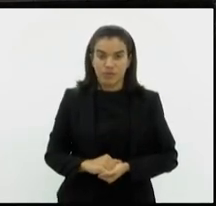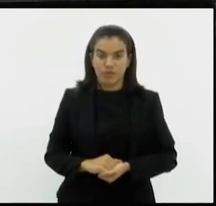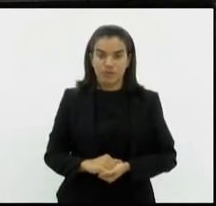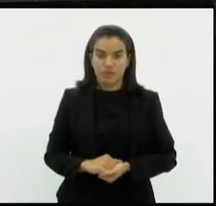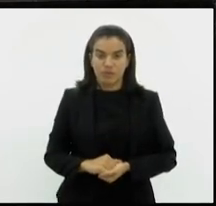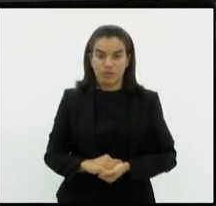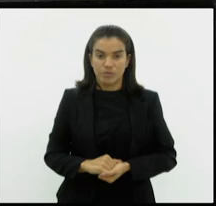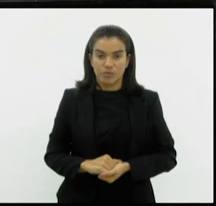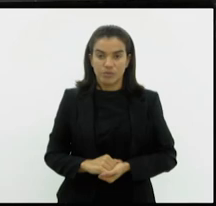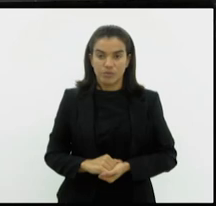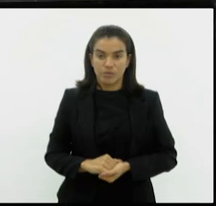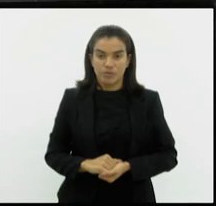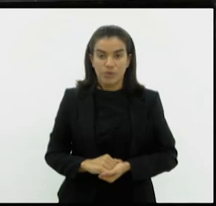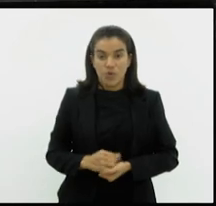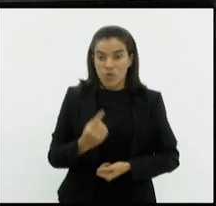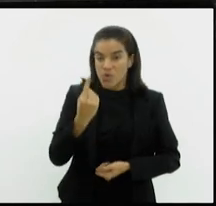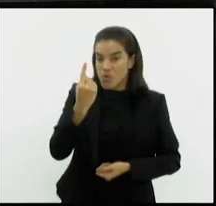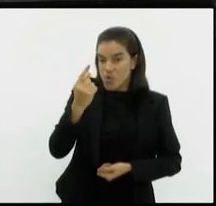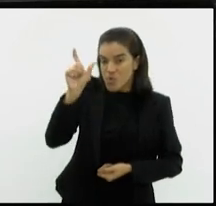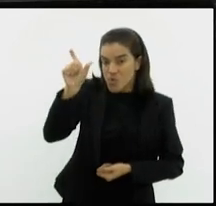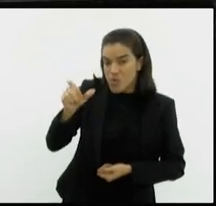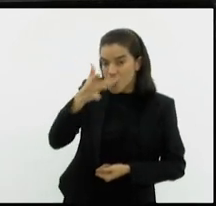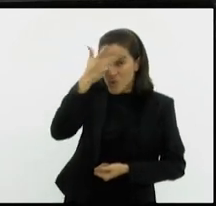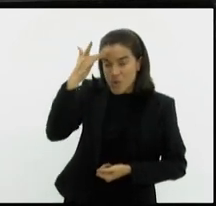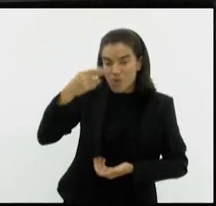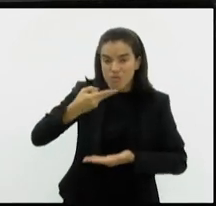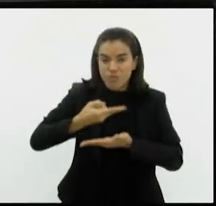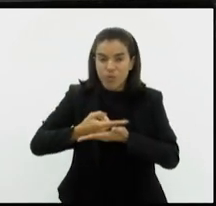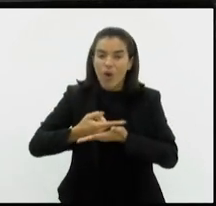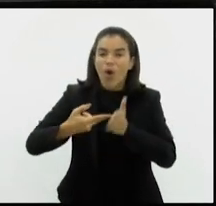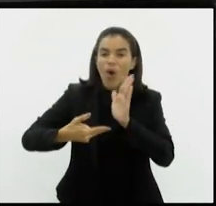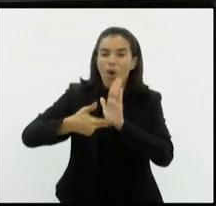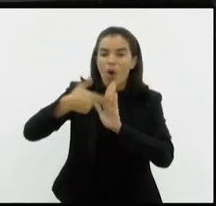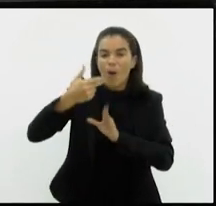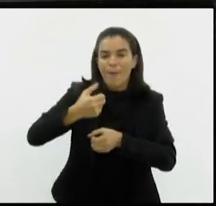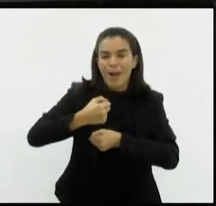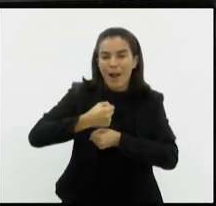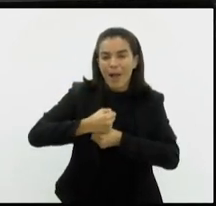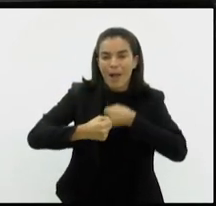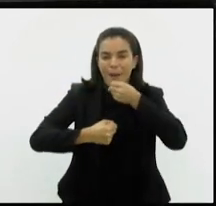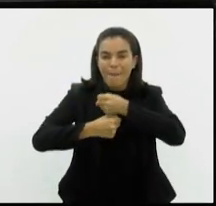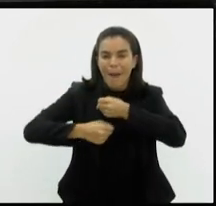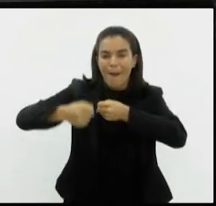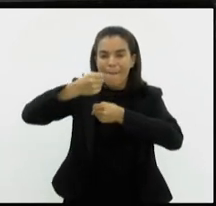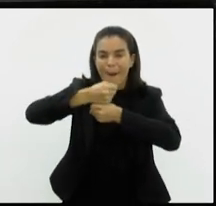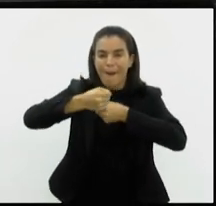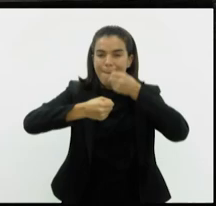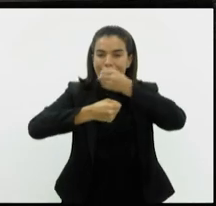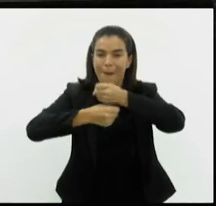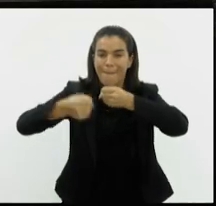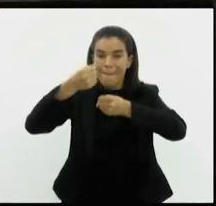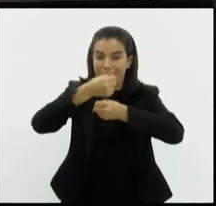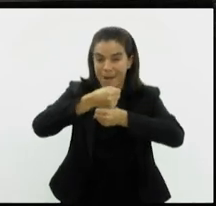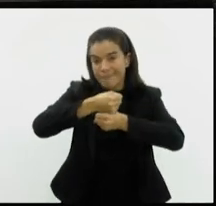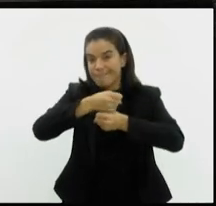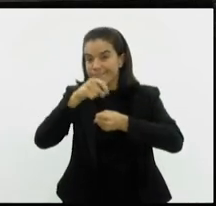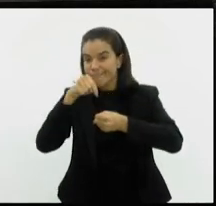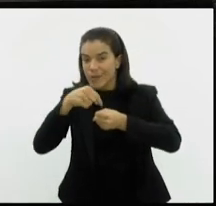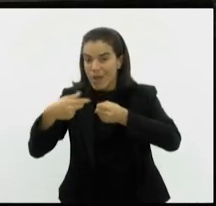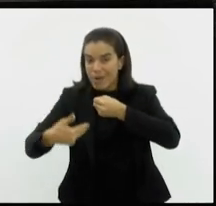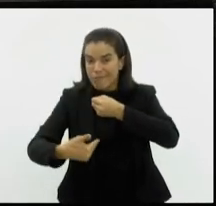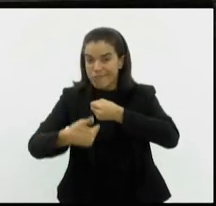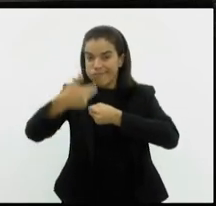um um paciente foi operar a coluna né e ao operar a coluna